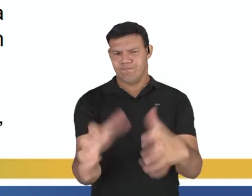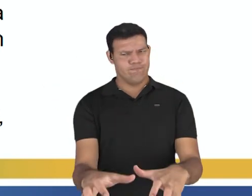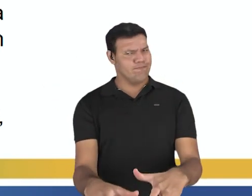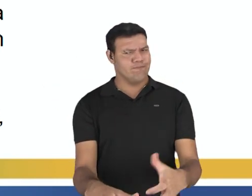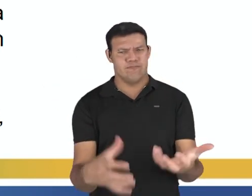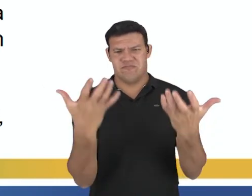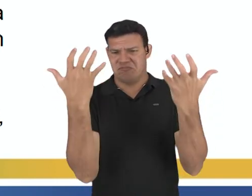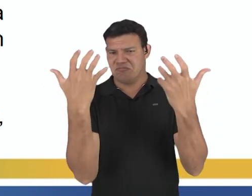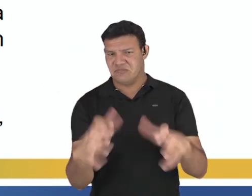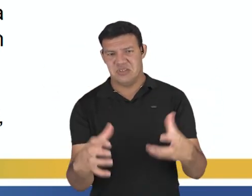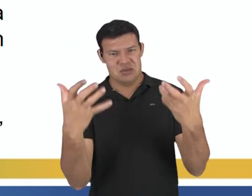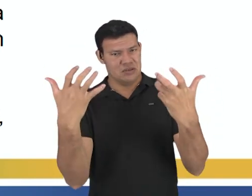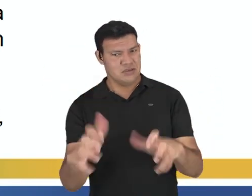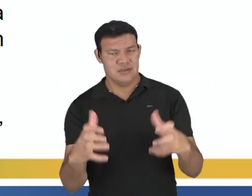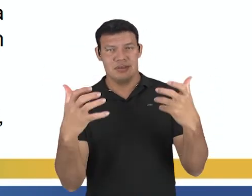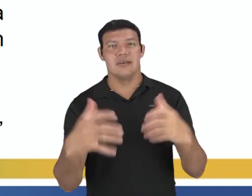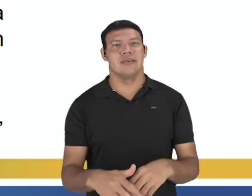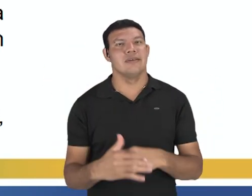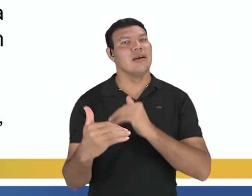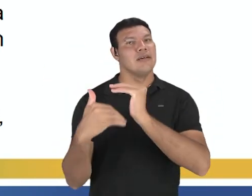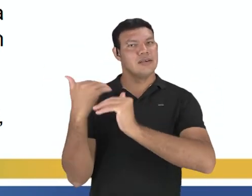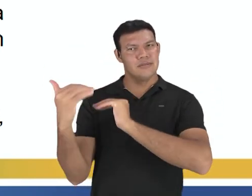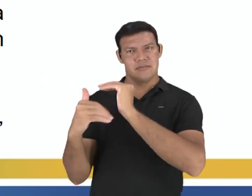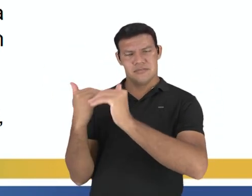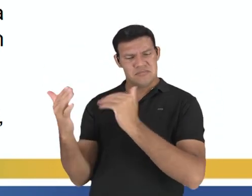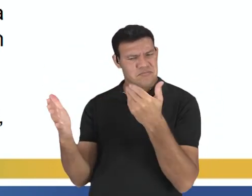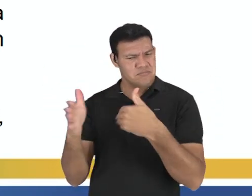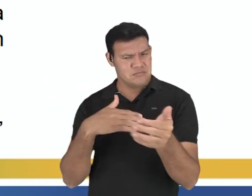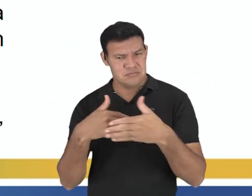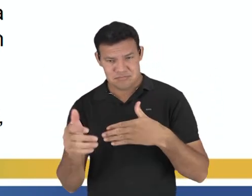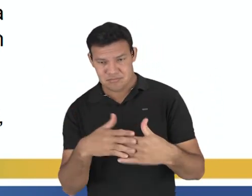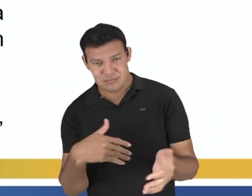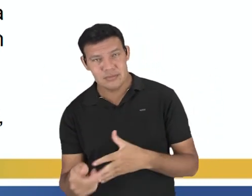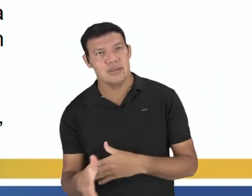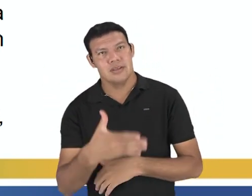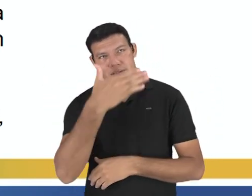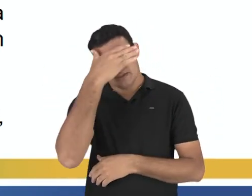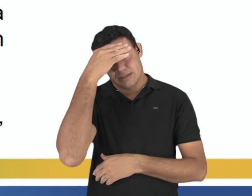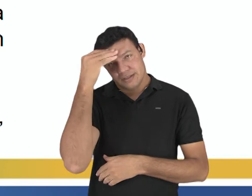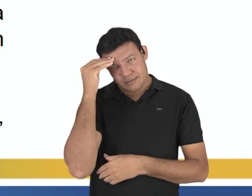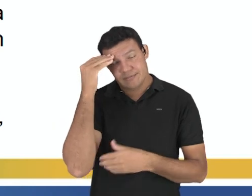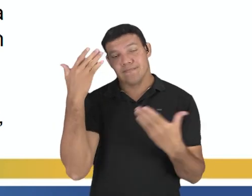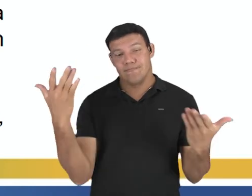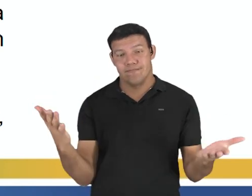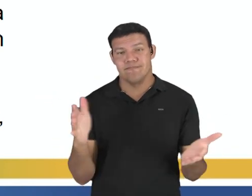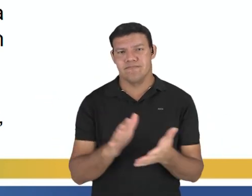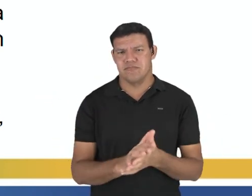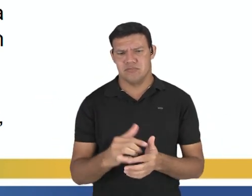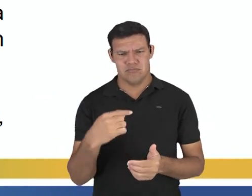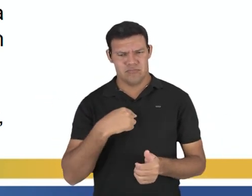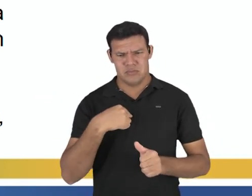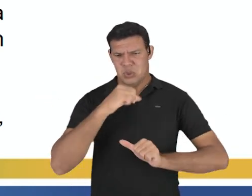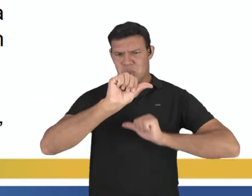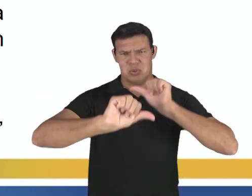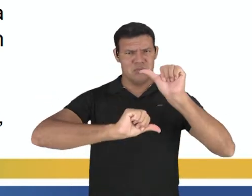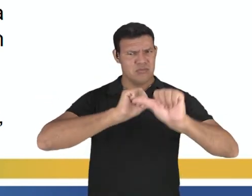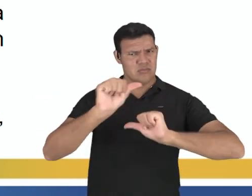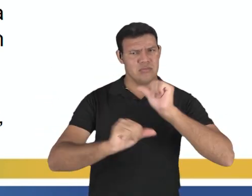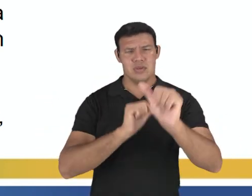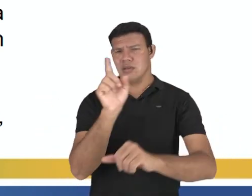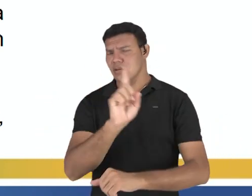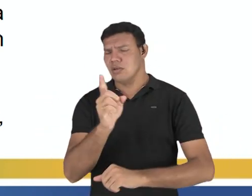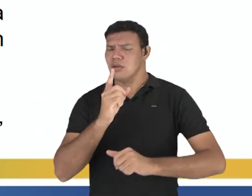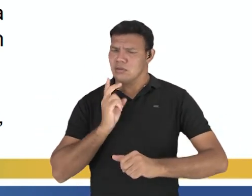ser, vou crescer assim mesmo, sem ser. E esquecer. Ele está falando assim, eu não vou mudar, vou continuar